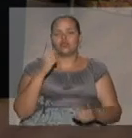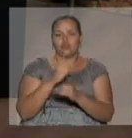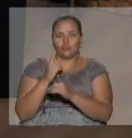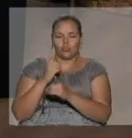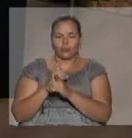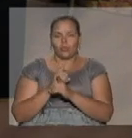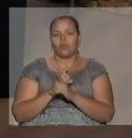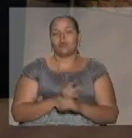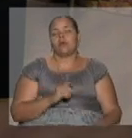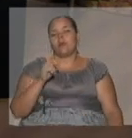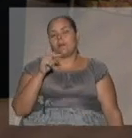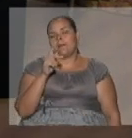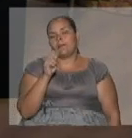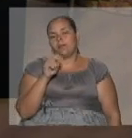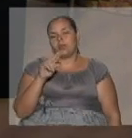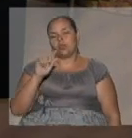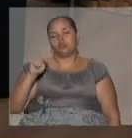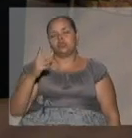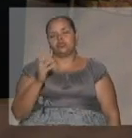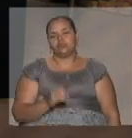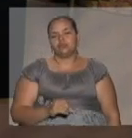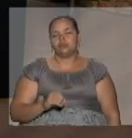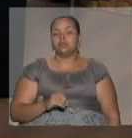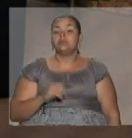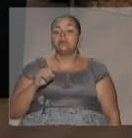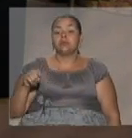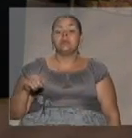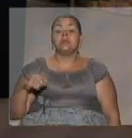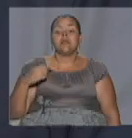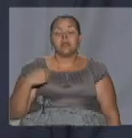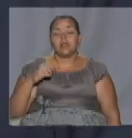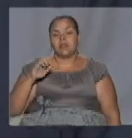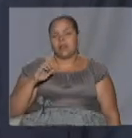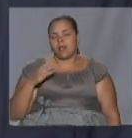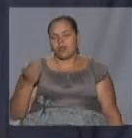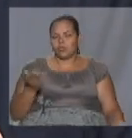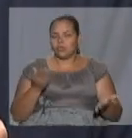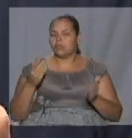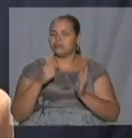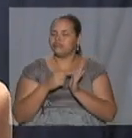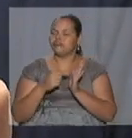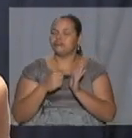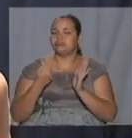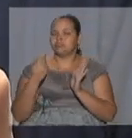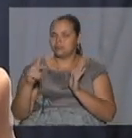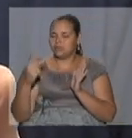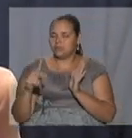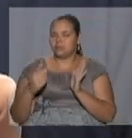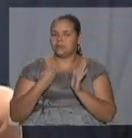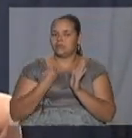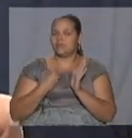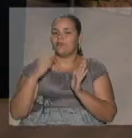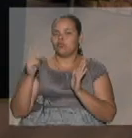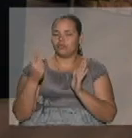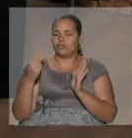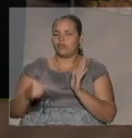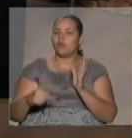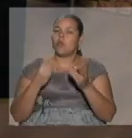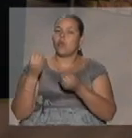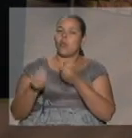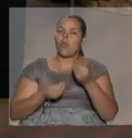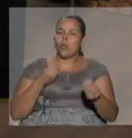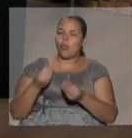por Paulinho da Viola, Hermínio Belo de Carvalho, uma galera aí, e agora está saindo a biografia dela, falando aí da história dela, de